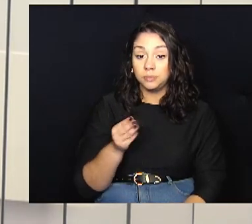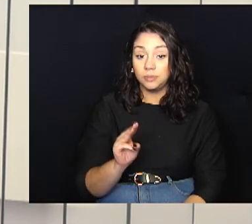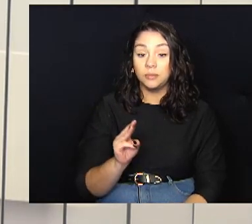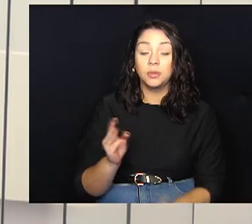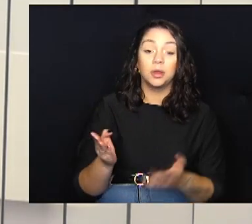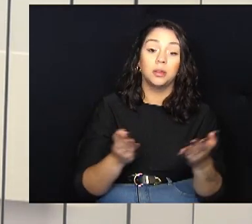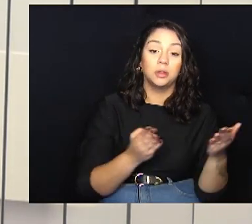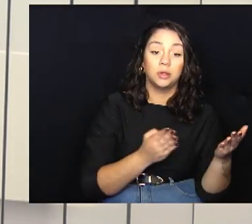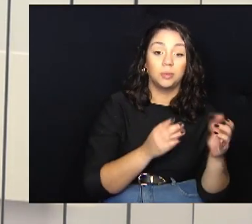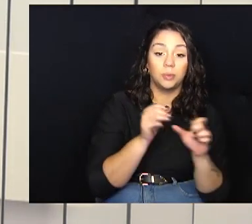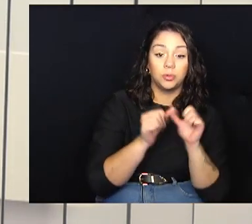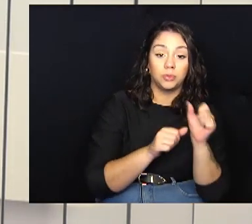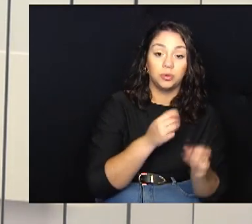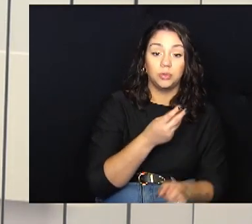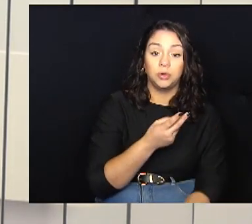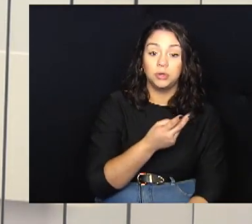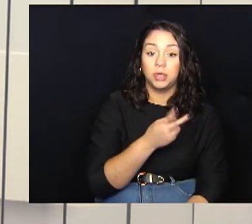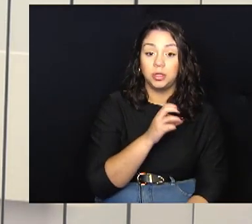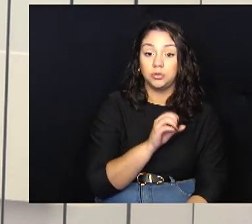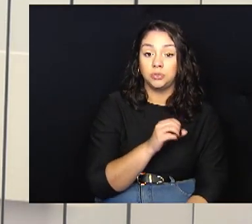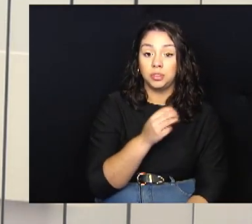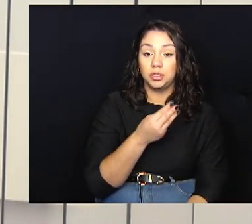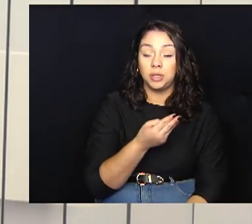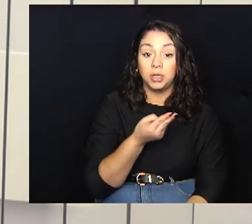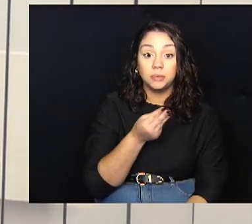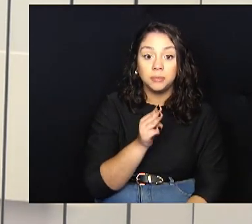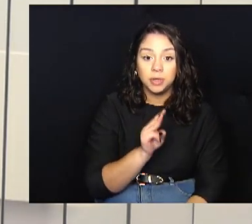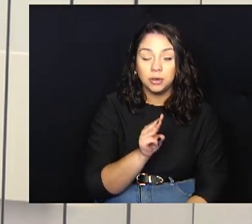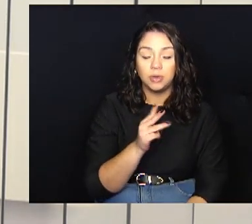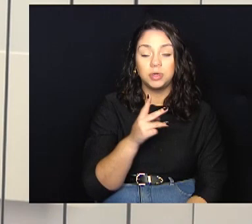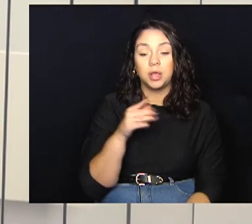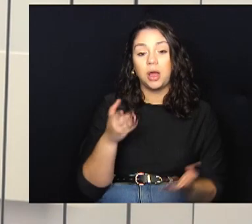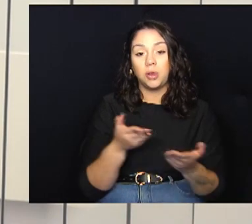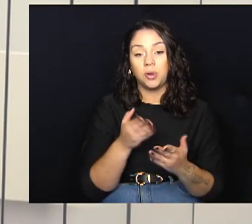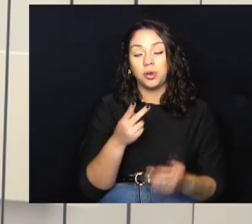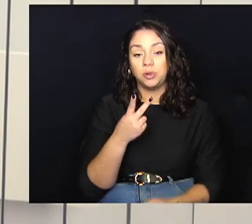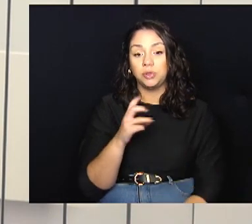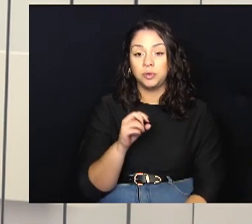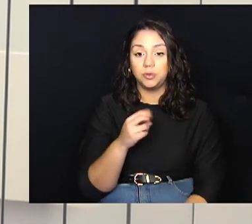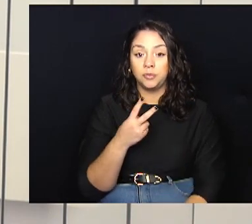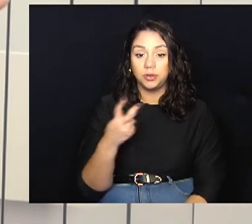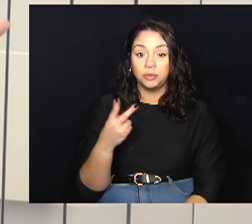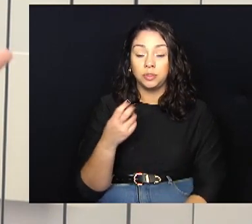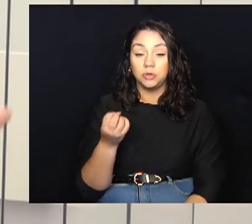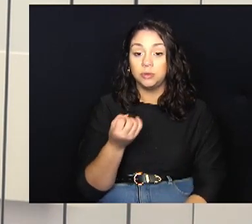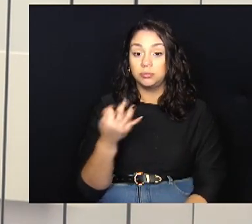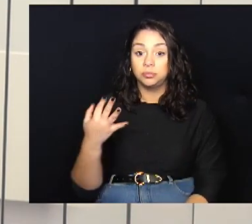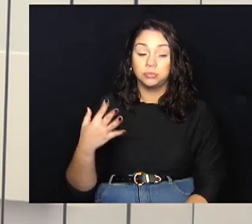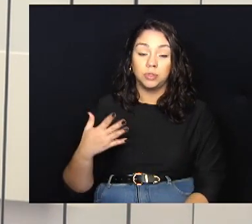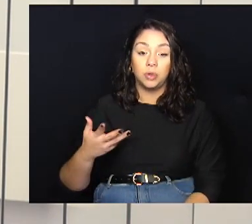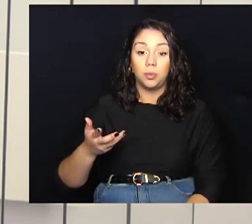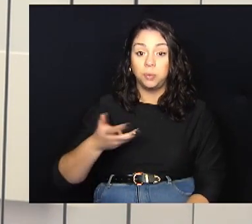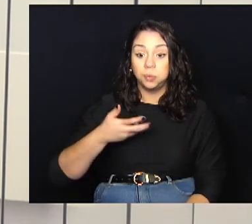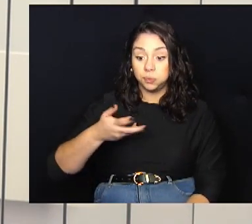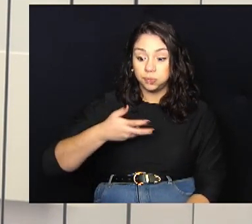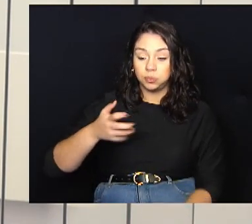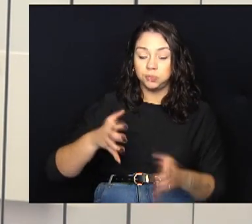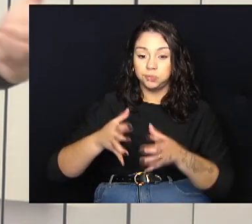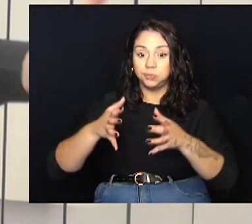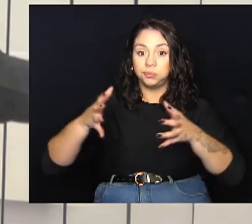esses 203 milhões de habitantes agora em 2022 o ritmo de crescimento ele tá diminuindo